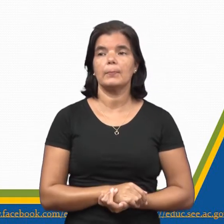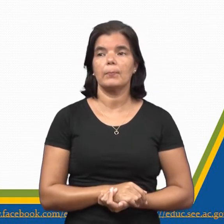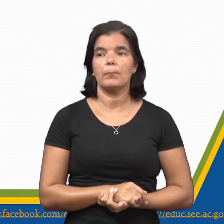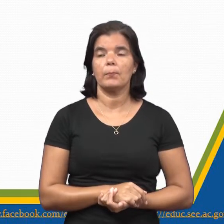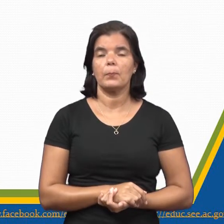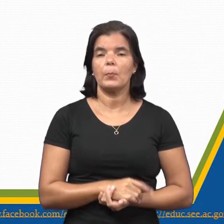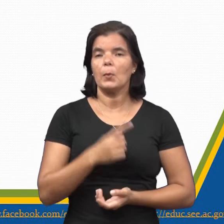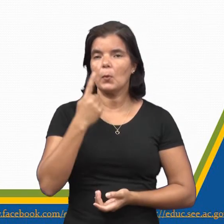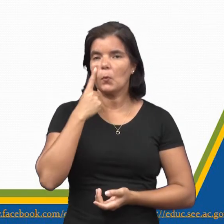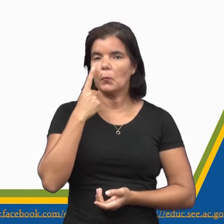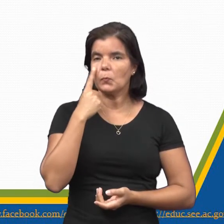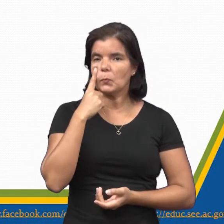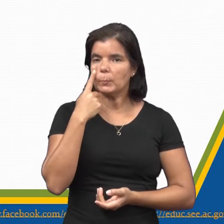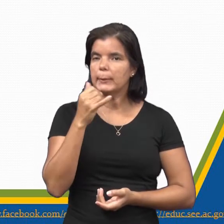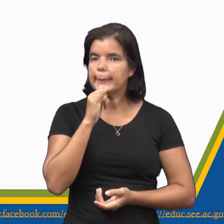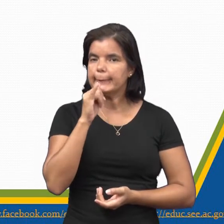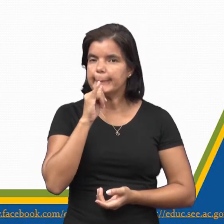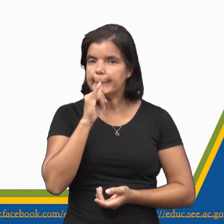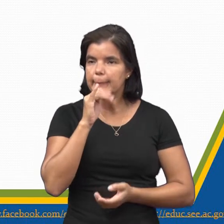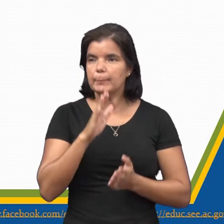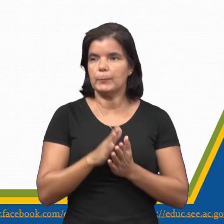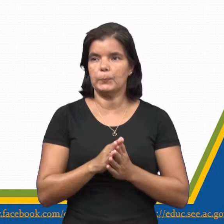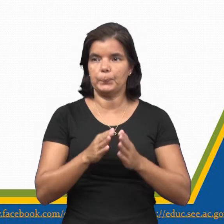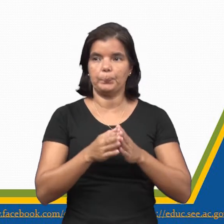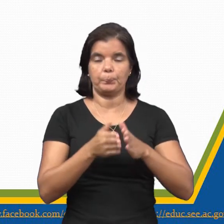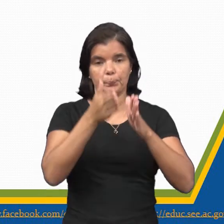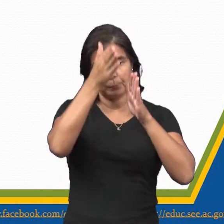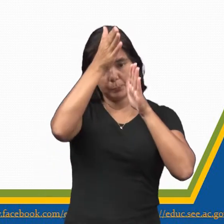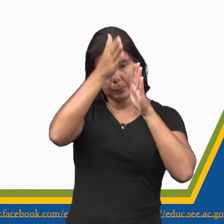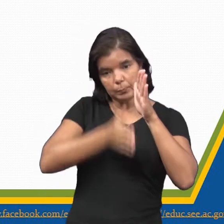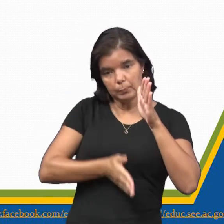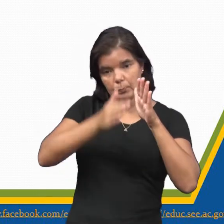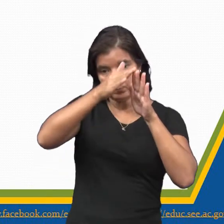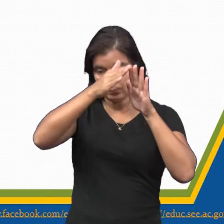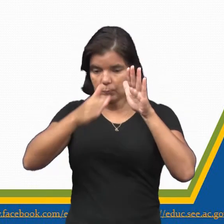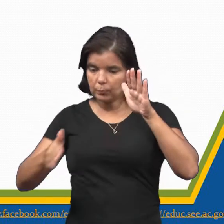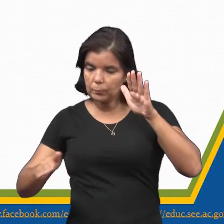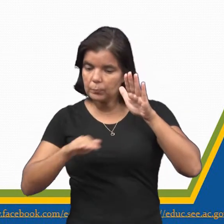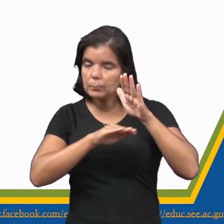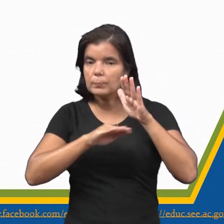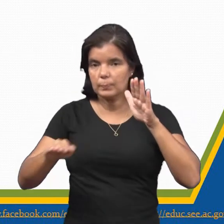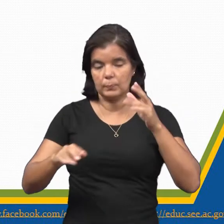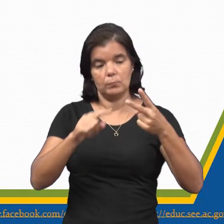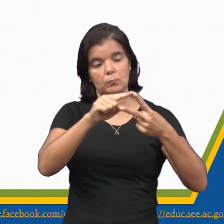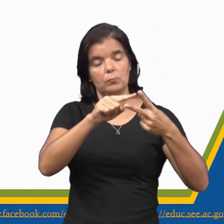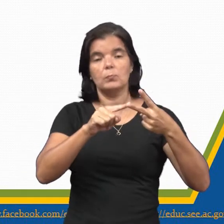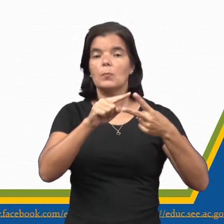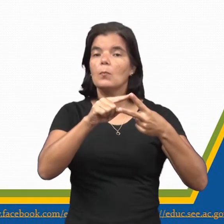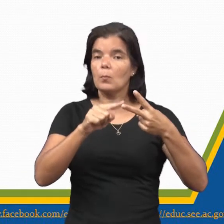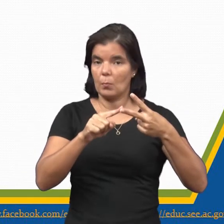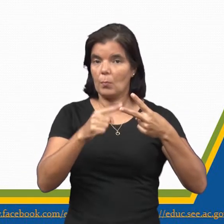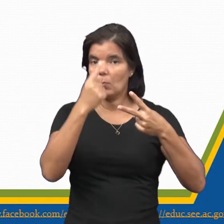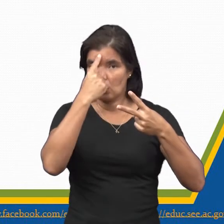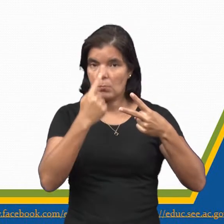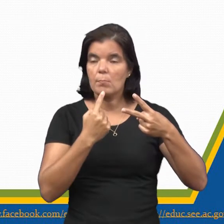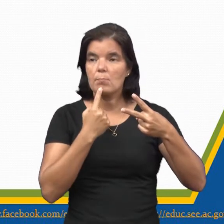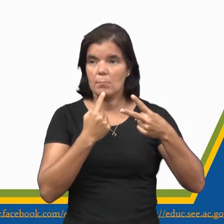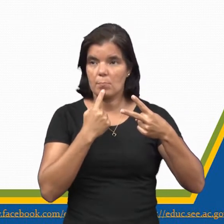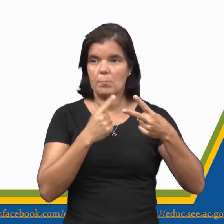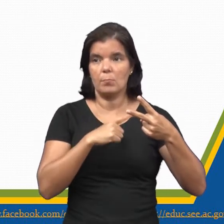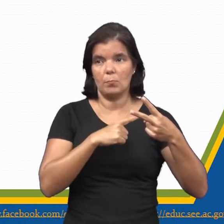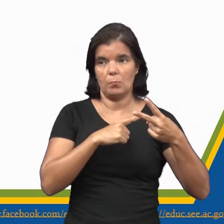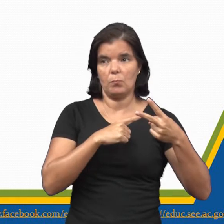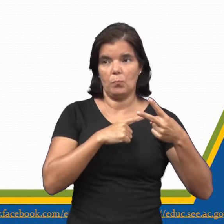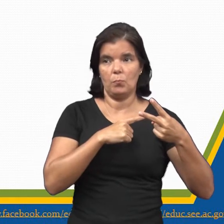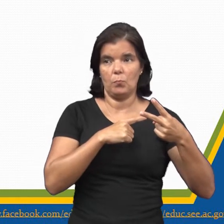nos restringir aqui à área de um triângulo retângulo. Nós temos aqui dois triângulos retângulos. Bem aqui nós temos um